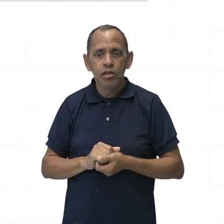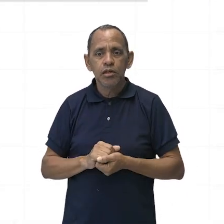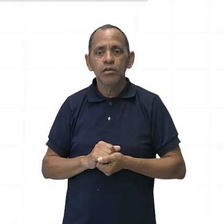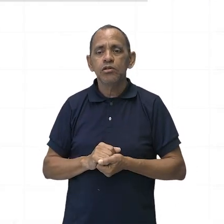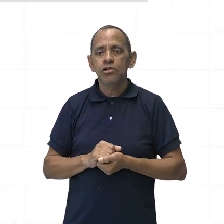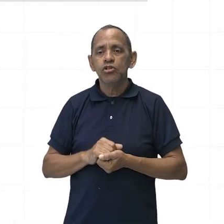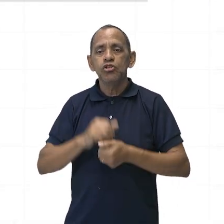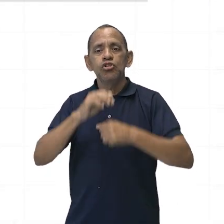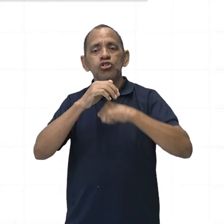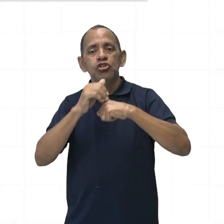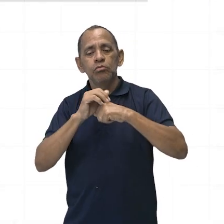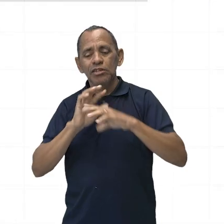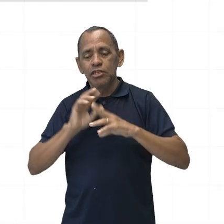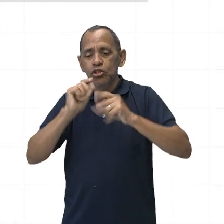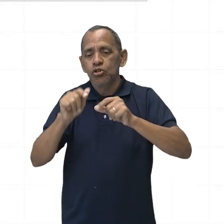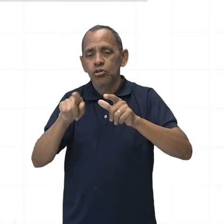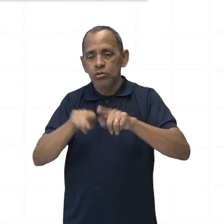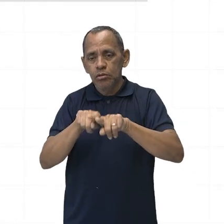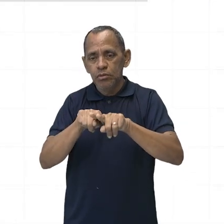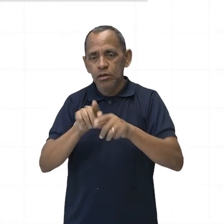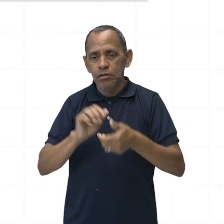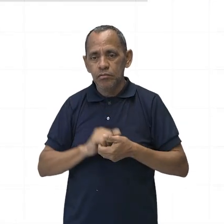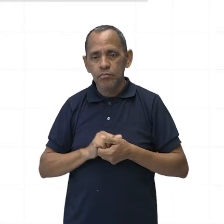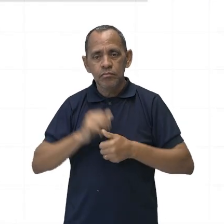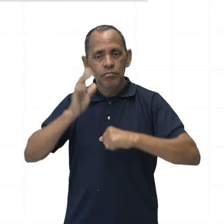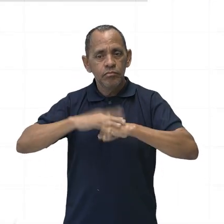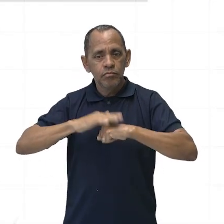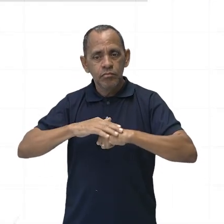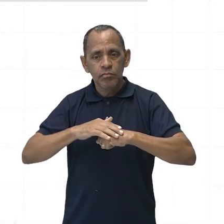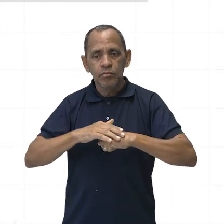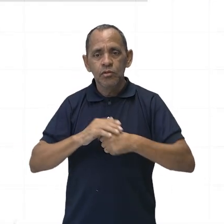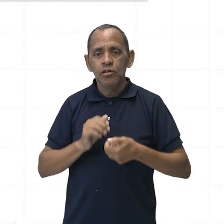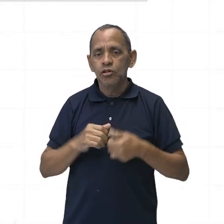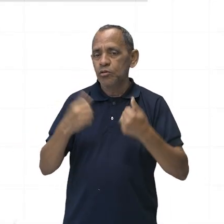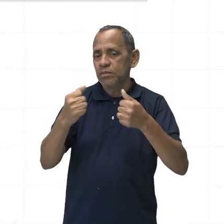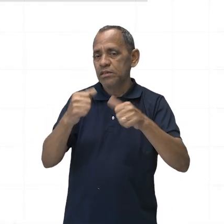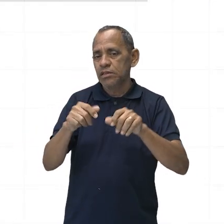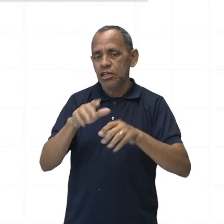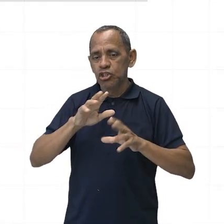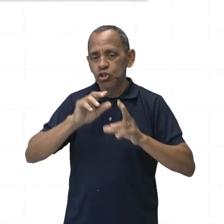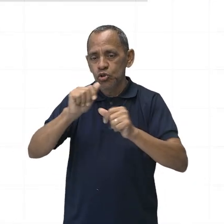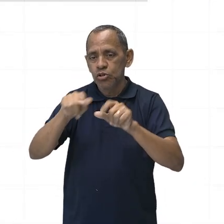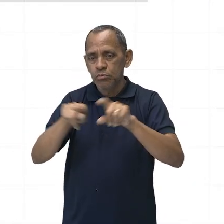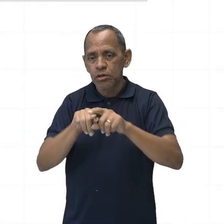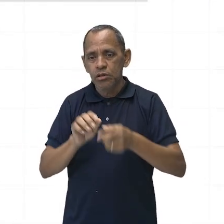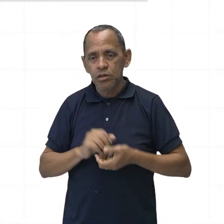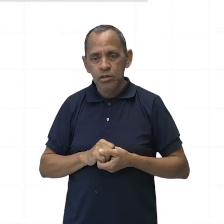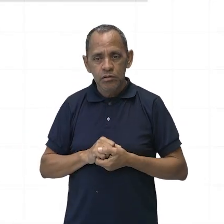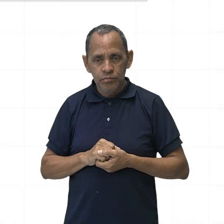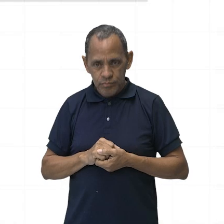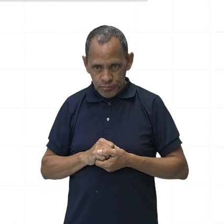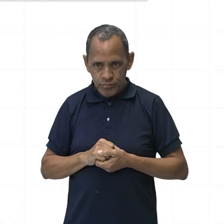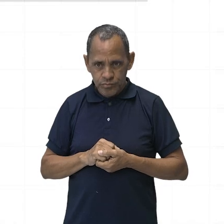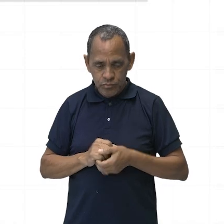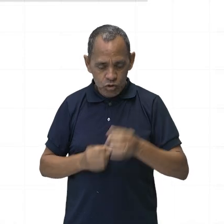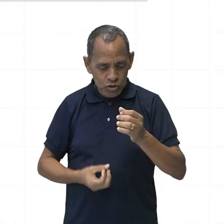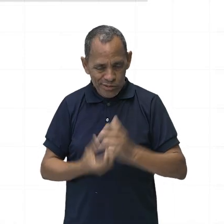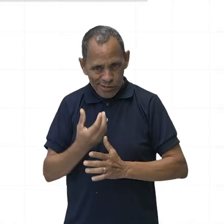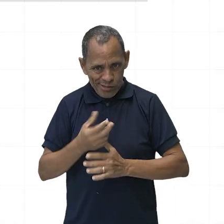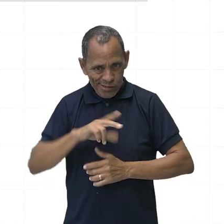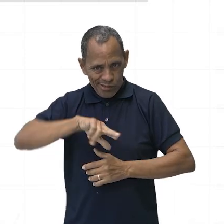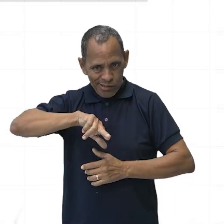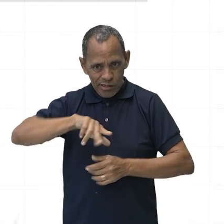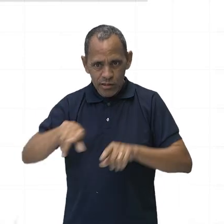é eternamente rogado por todos, mesmo não tendo necessidade de nada. Ele não gera e